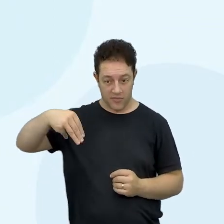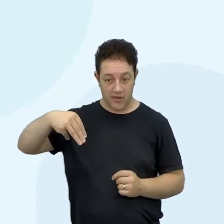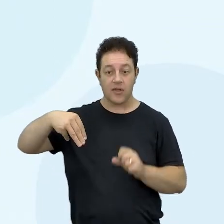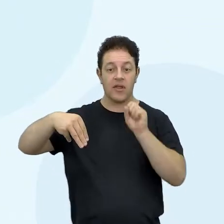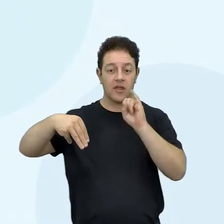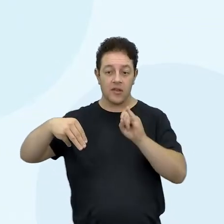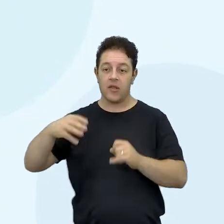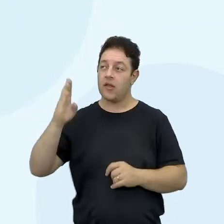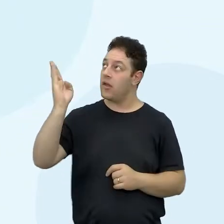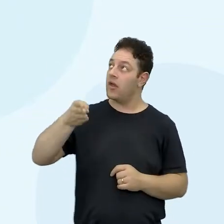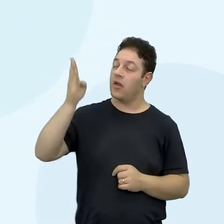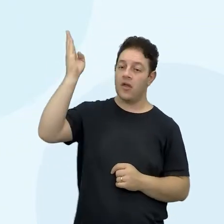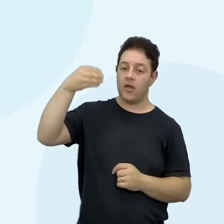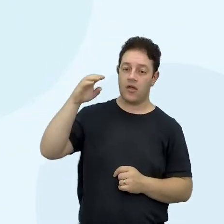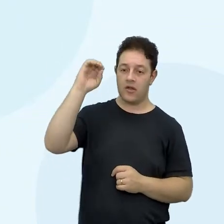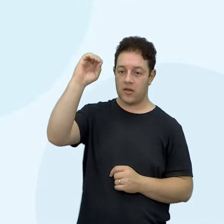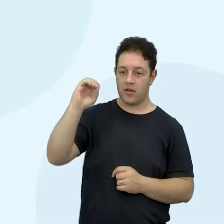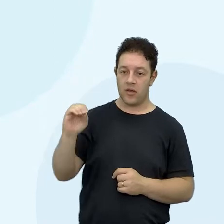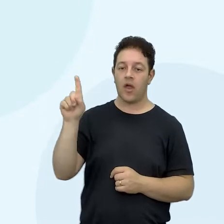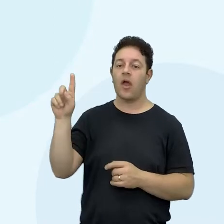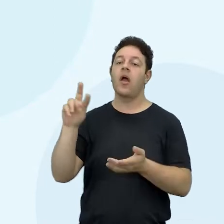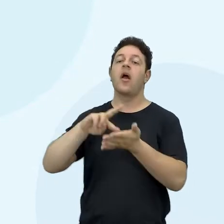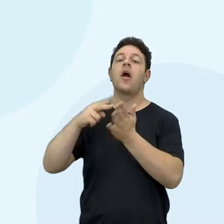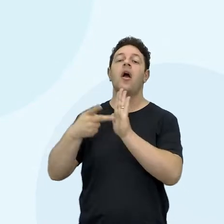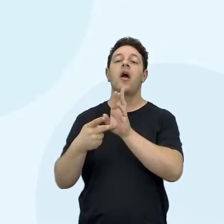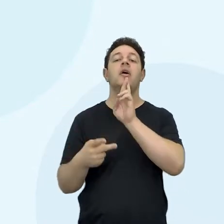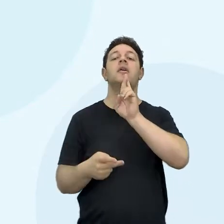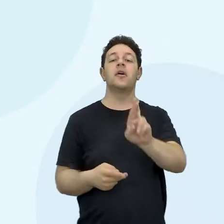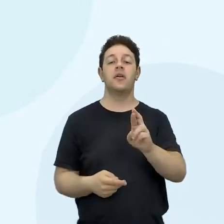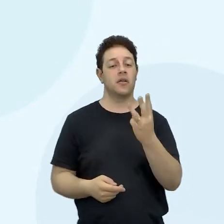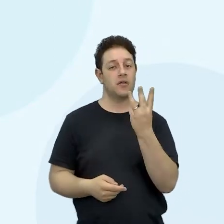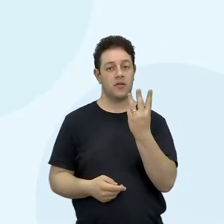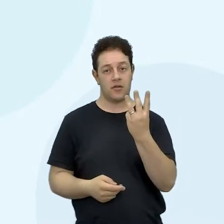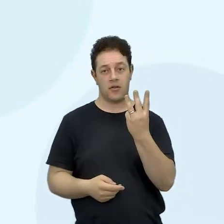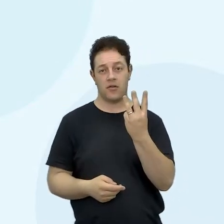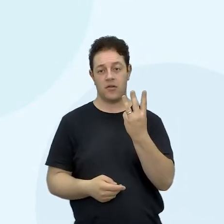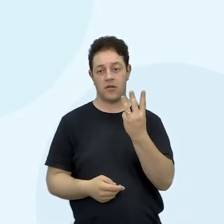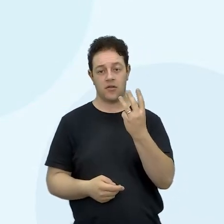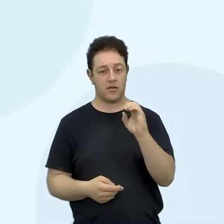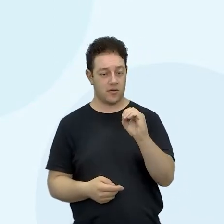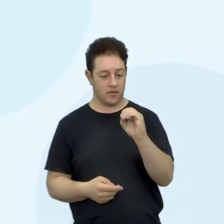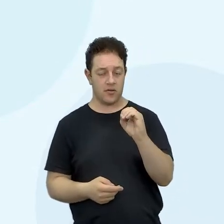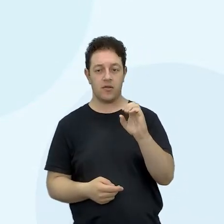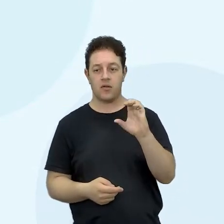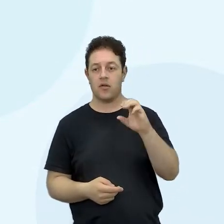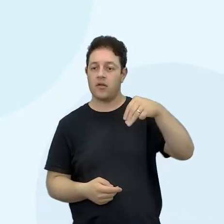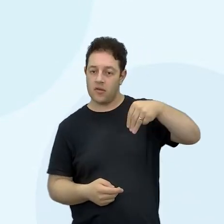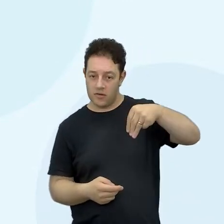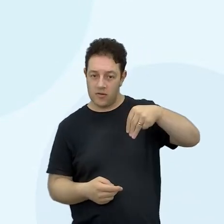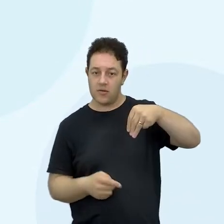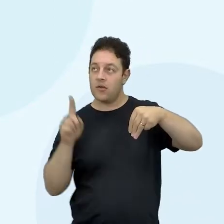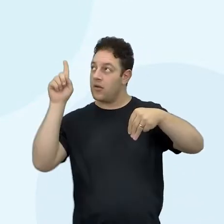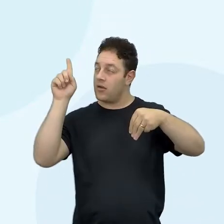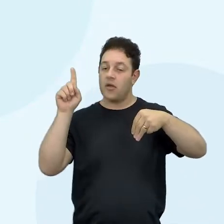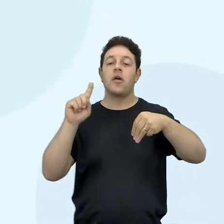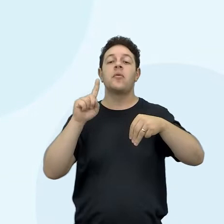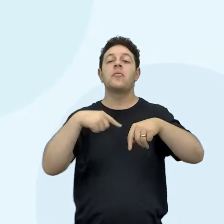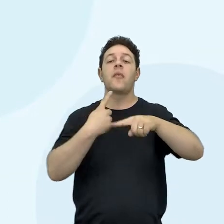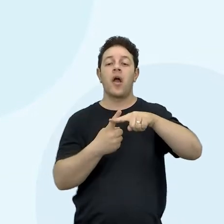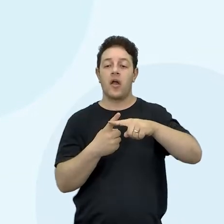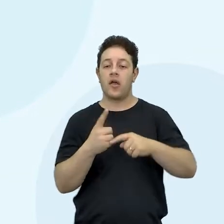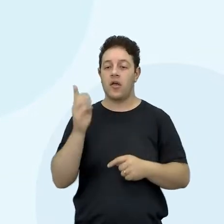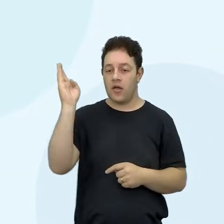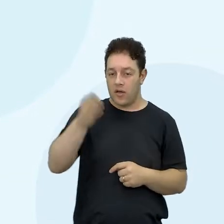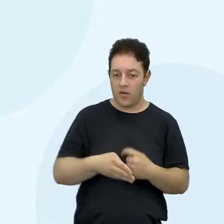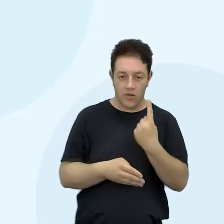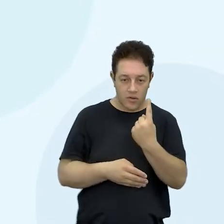zero com esse zero, quer dizer que 3 centímetros vai corresponder, então, a 30 centímetros lá na escala. E 1 aqui, que é dividir